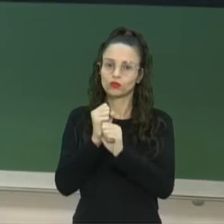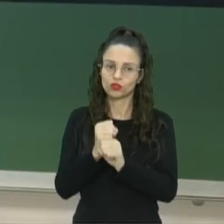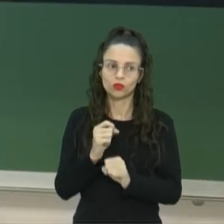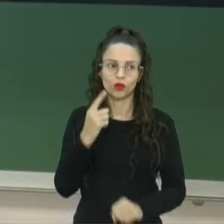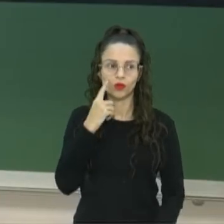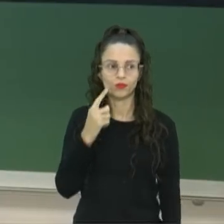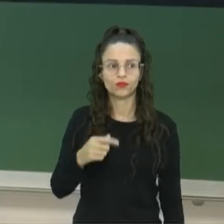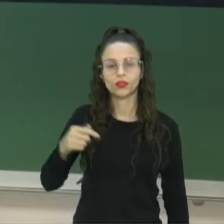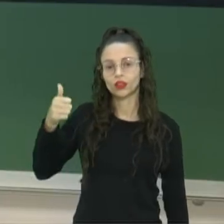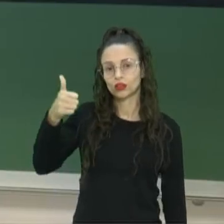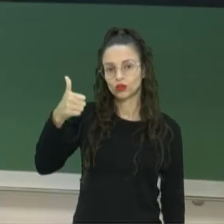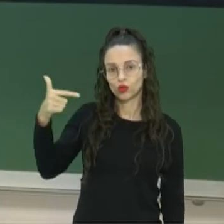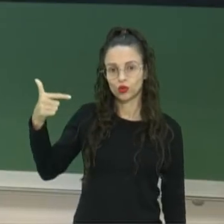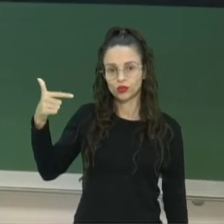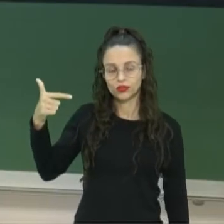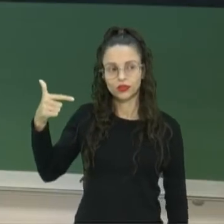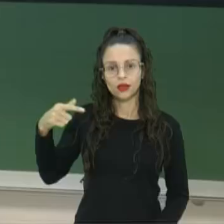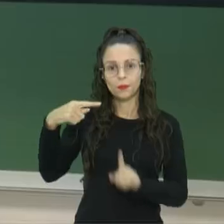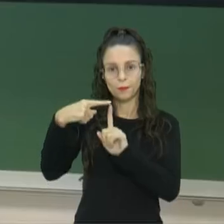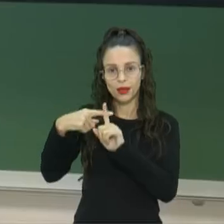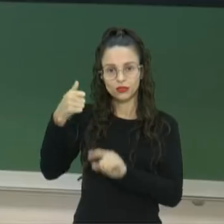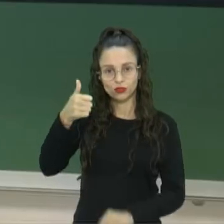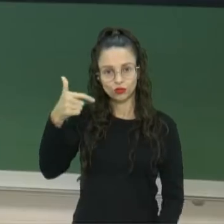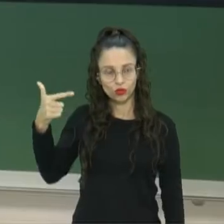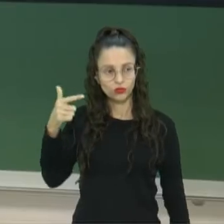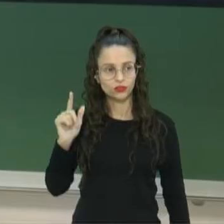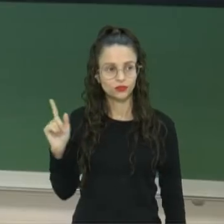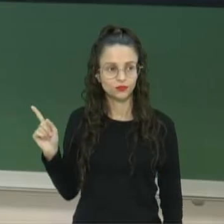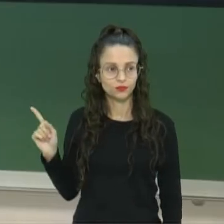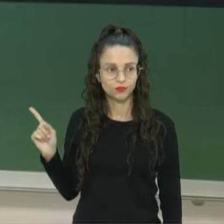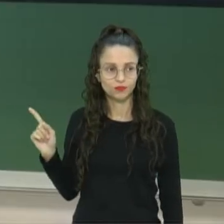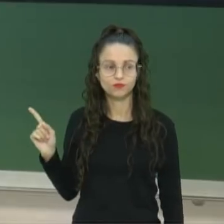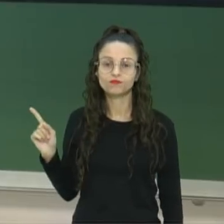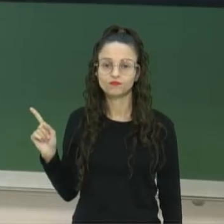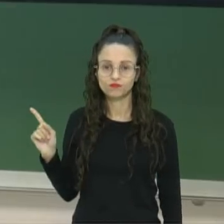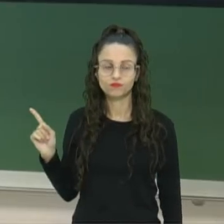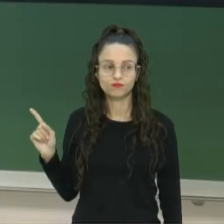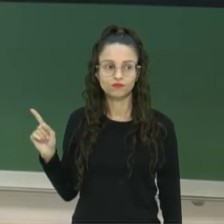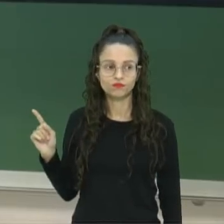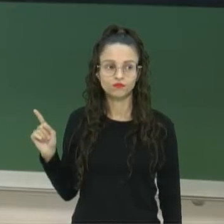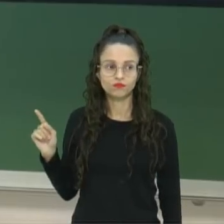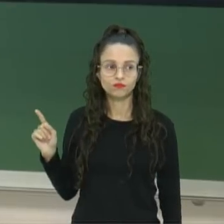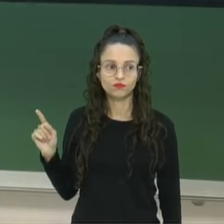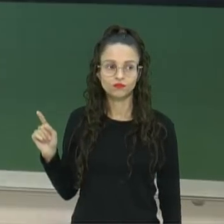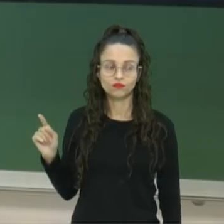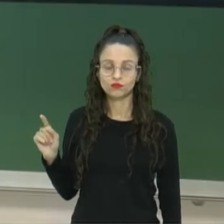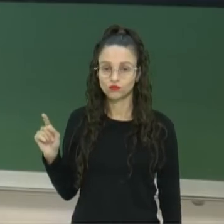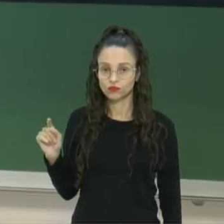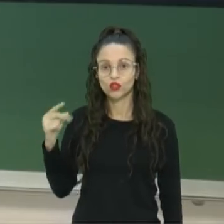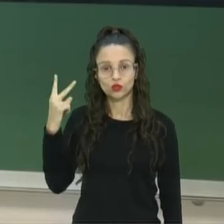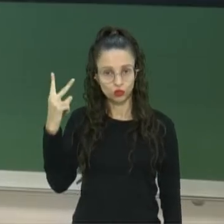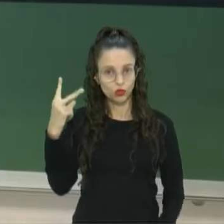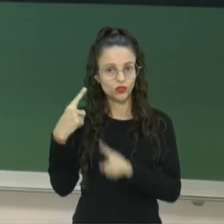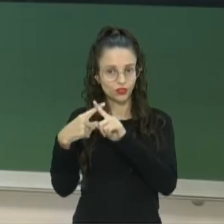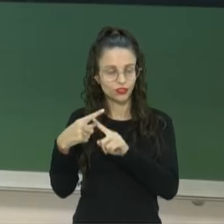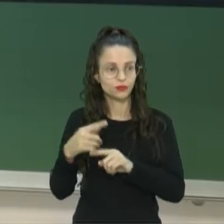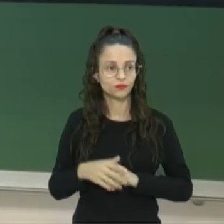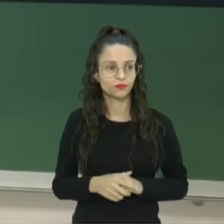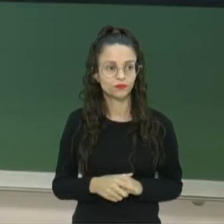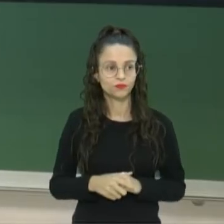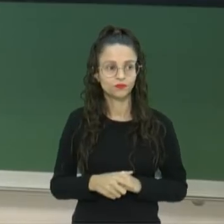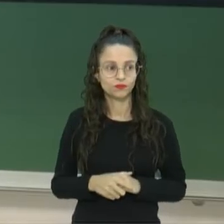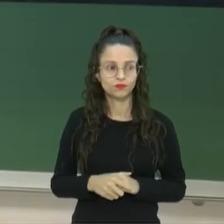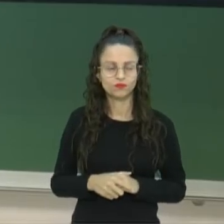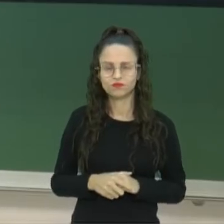da soma, ó. 12 mais 12, 24. Então, eu já usei ele 2 vezes. Ainda